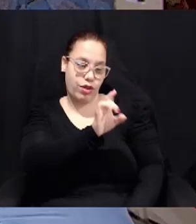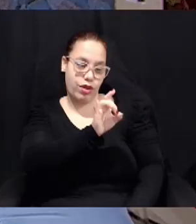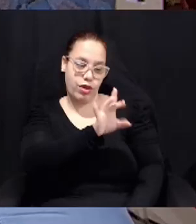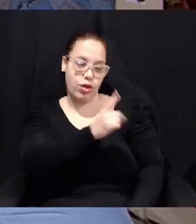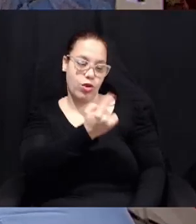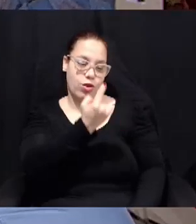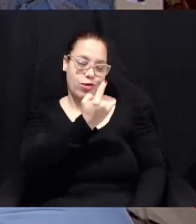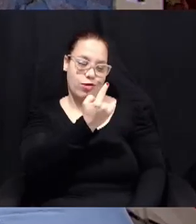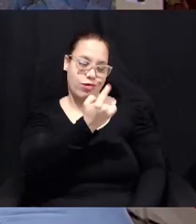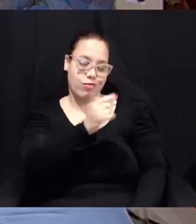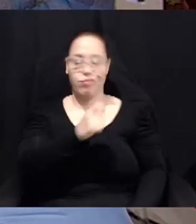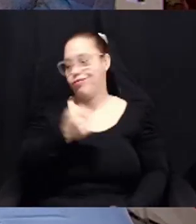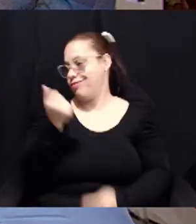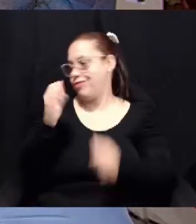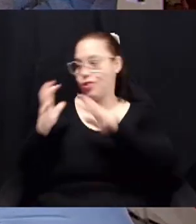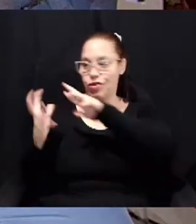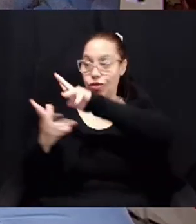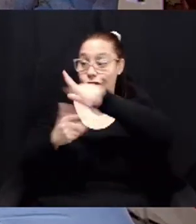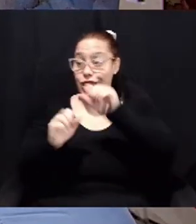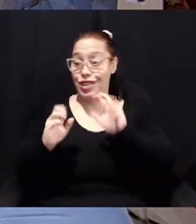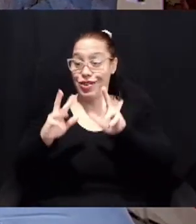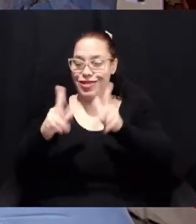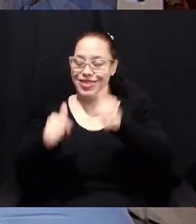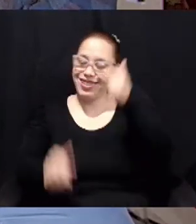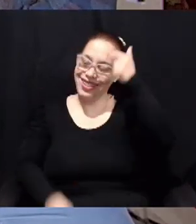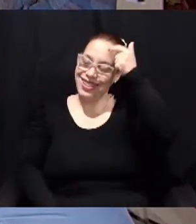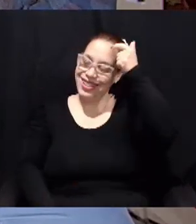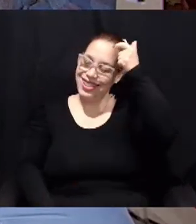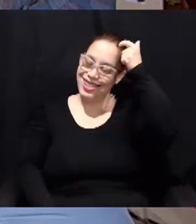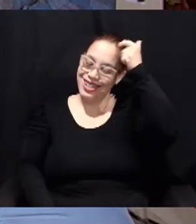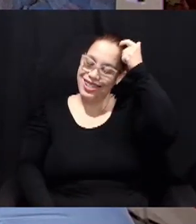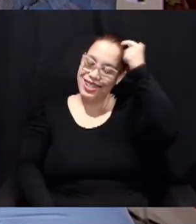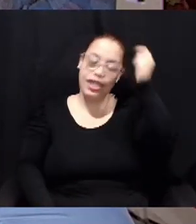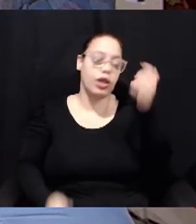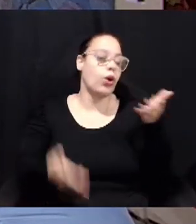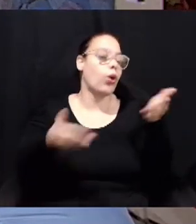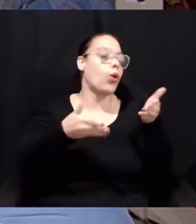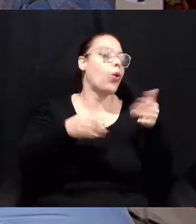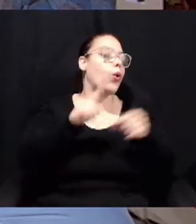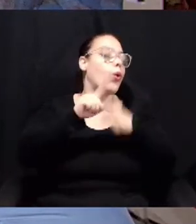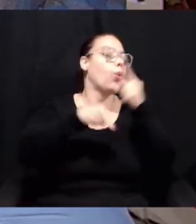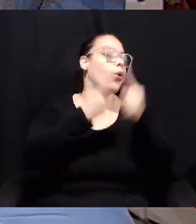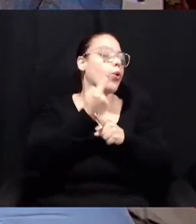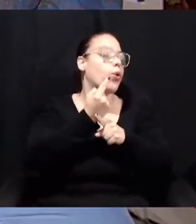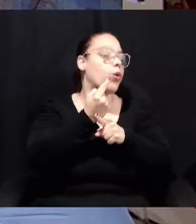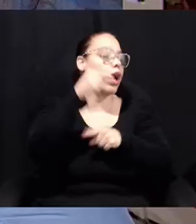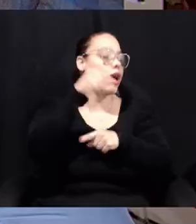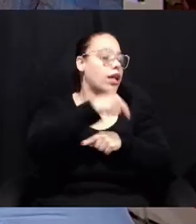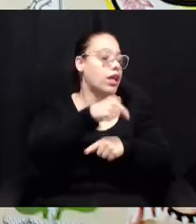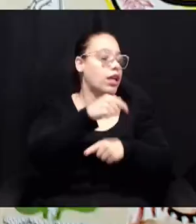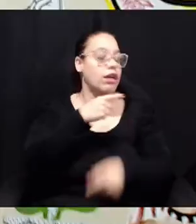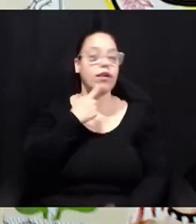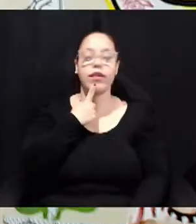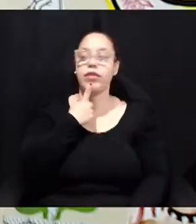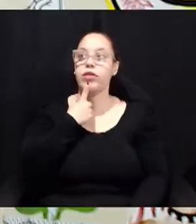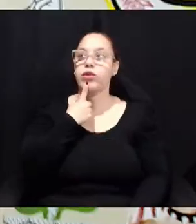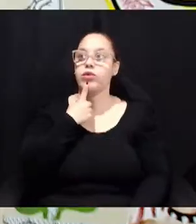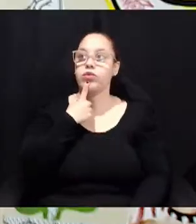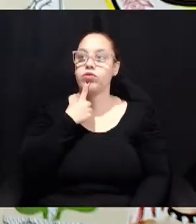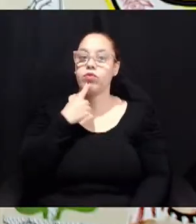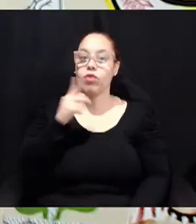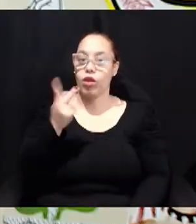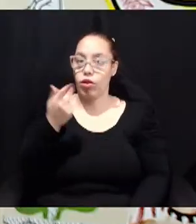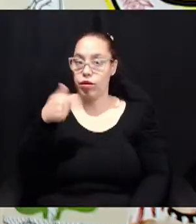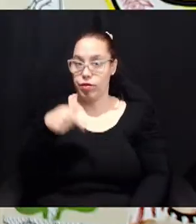coisa, o universo é tudo. É, tudo. E hoje o que vocês têm de sucesso na Mistifória? Olha, um dos quadrinhos que a gente